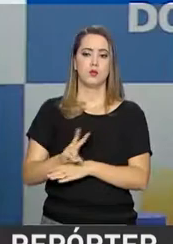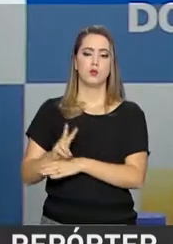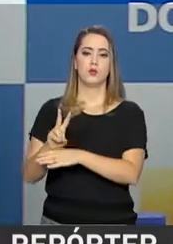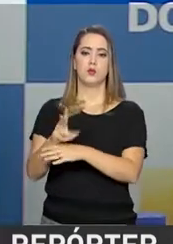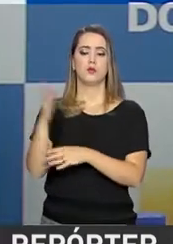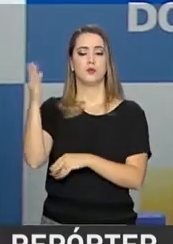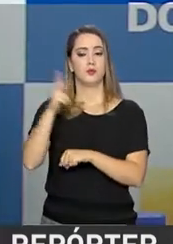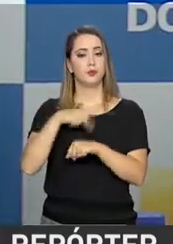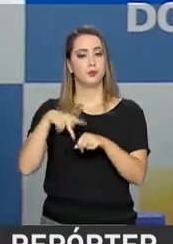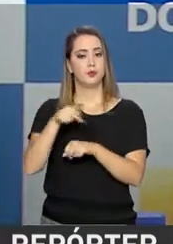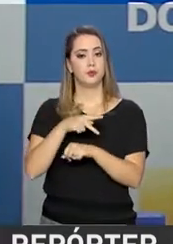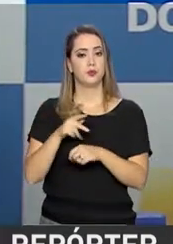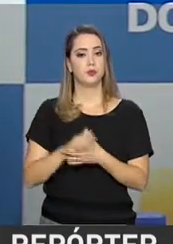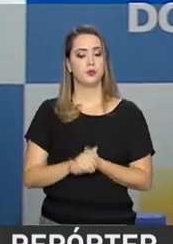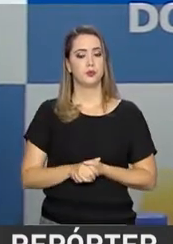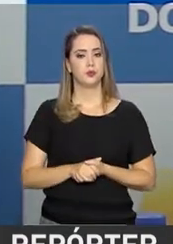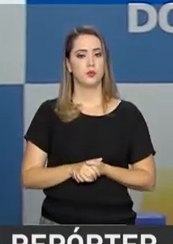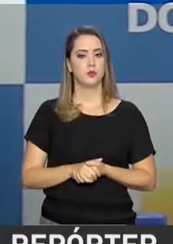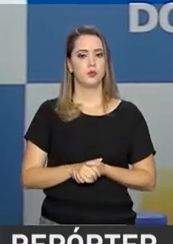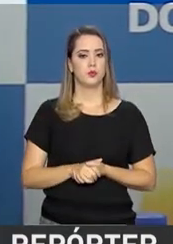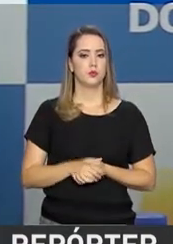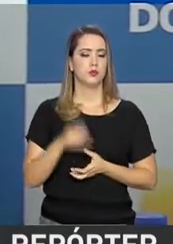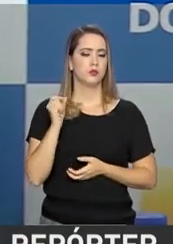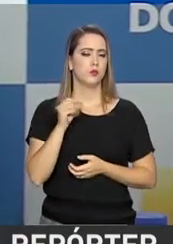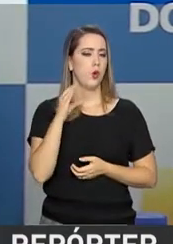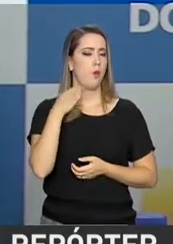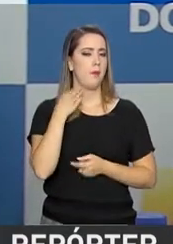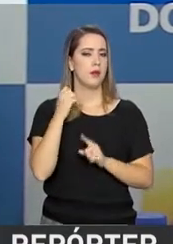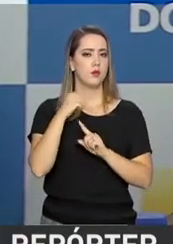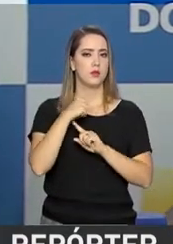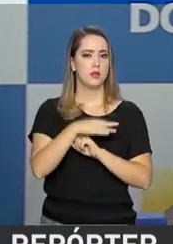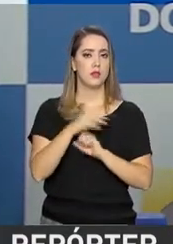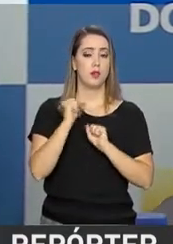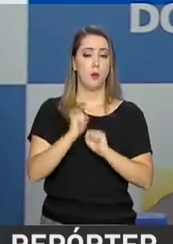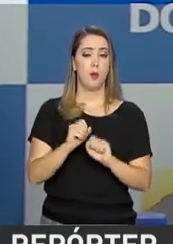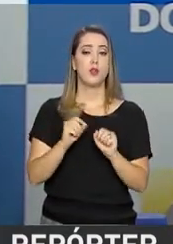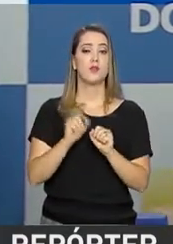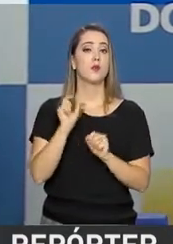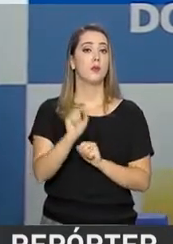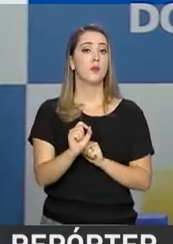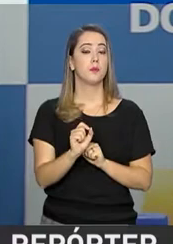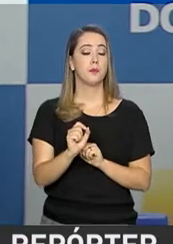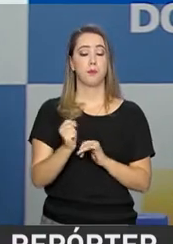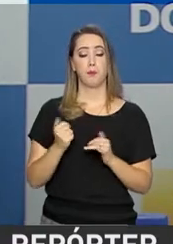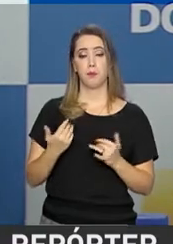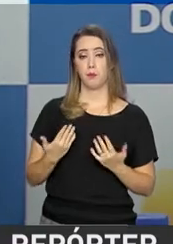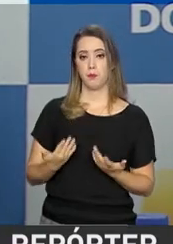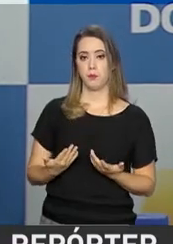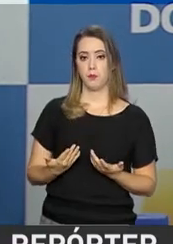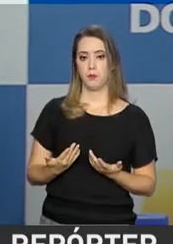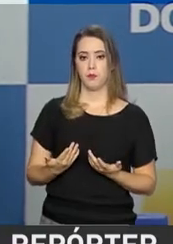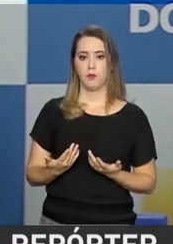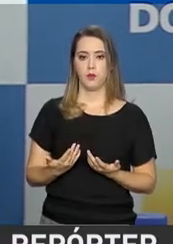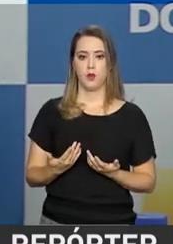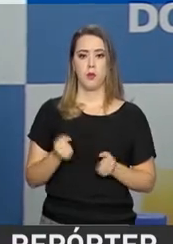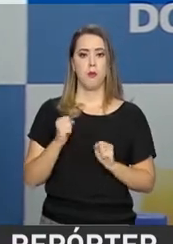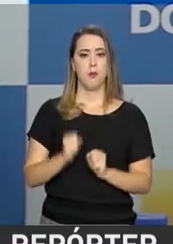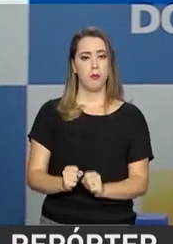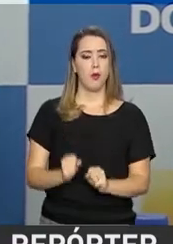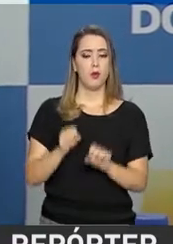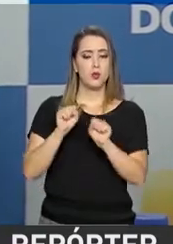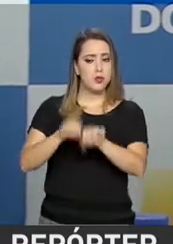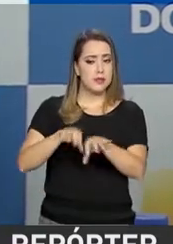que o banco central do ponto de vista da cidadania financeira ele pode fazer ele pode é orientar